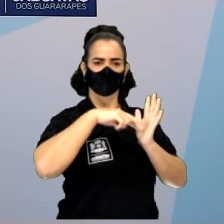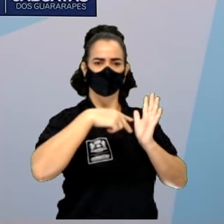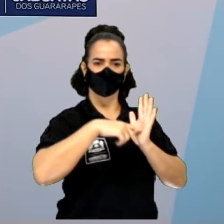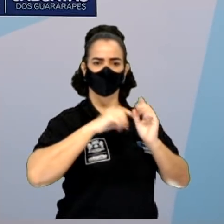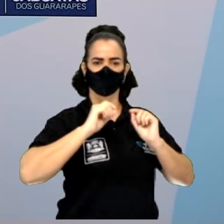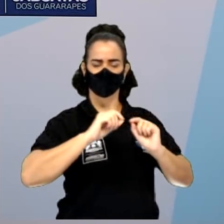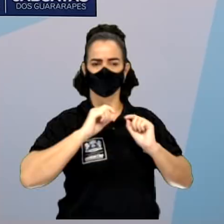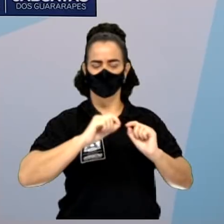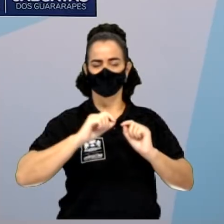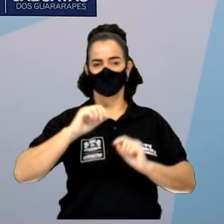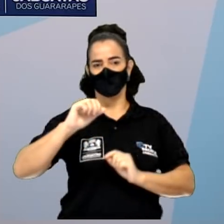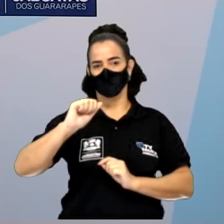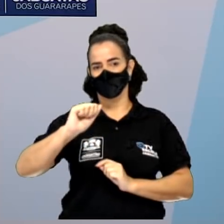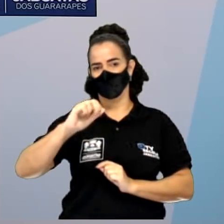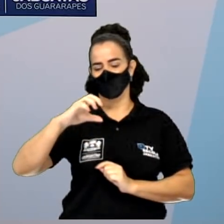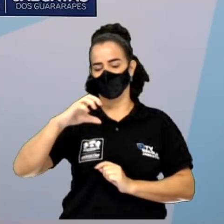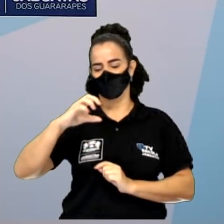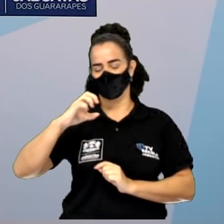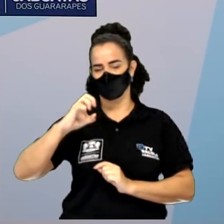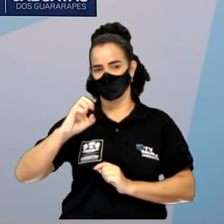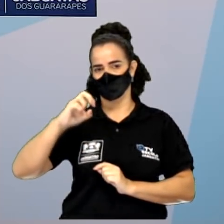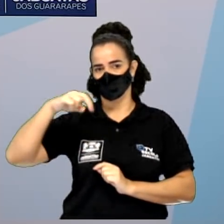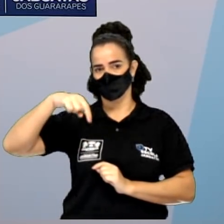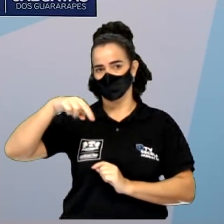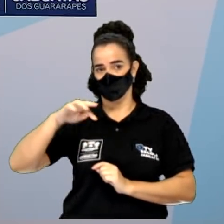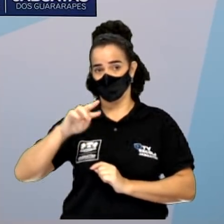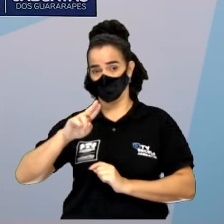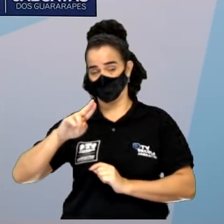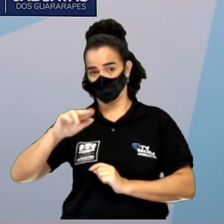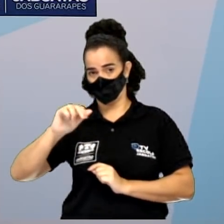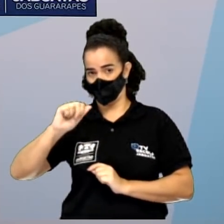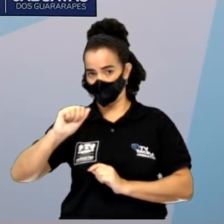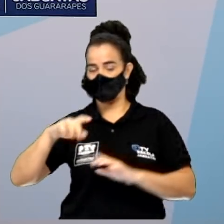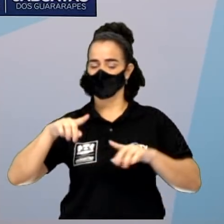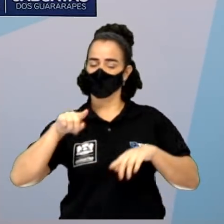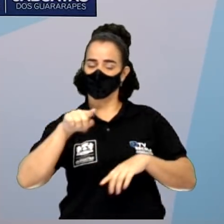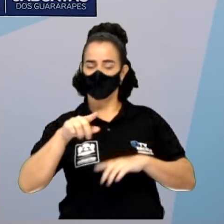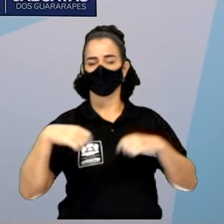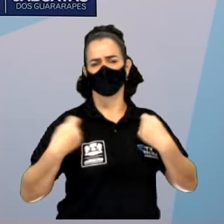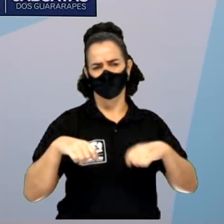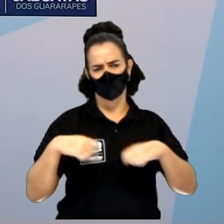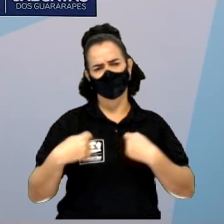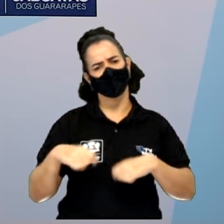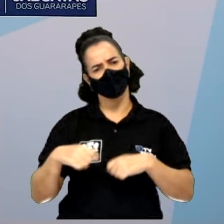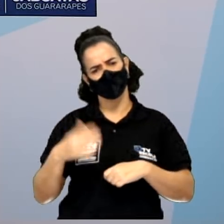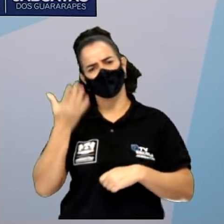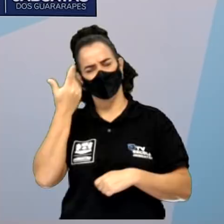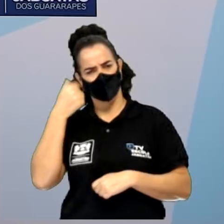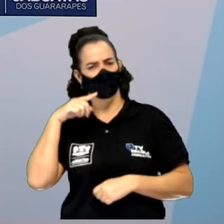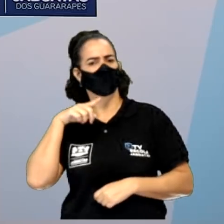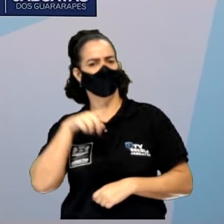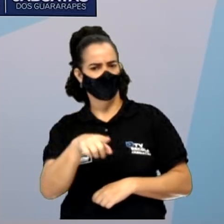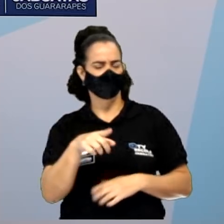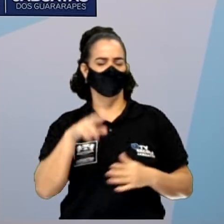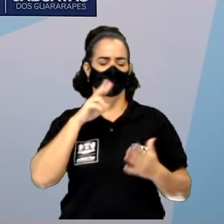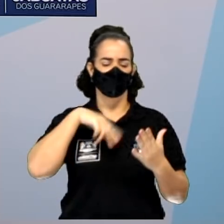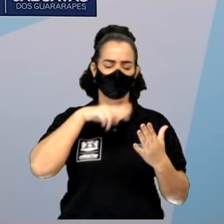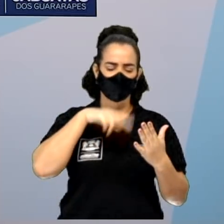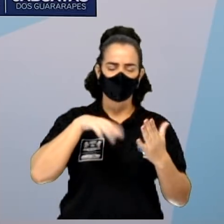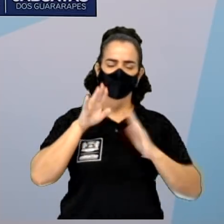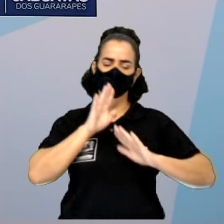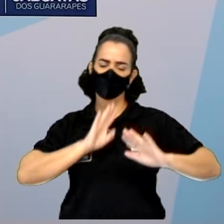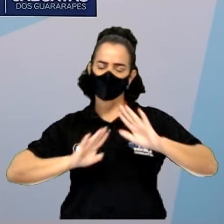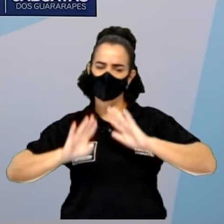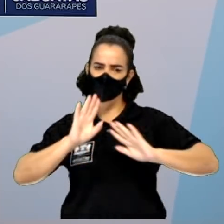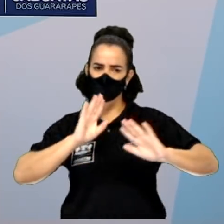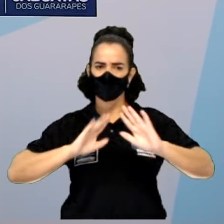e atenuar. A gente já viu que esse vocabulário de prova é essencial. Então você, fera, tem que estar a par disso aí. Ler as questões com cuidado, conhecer